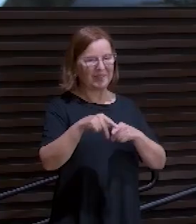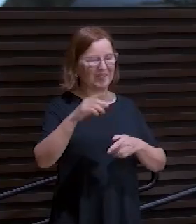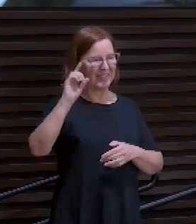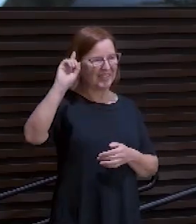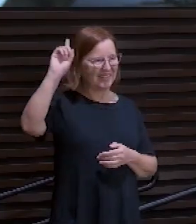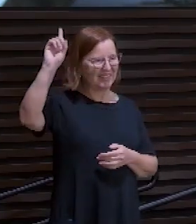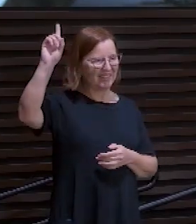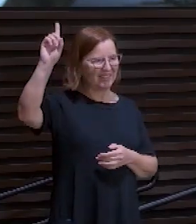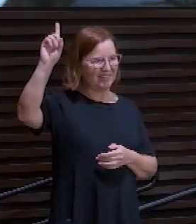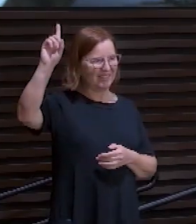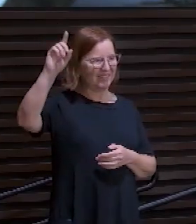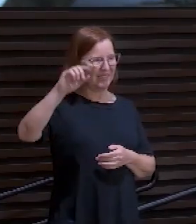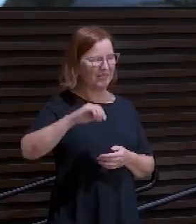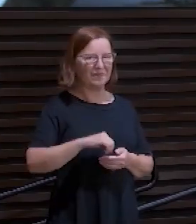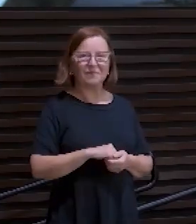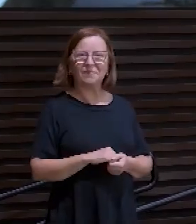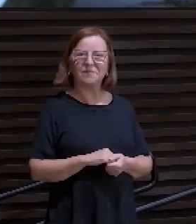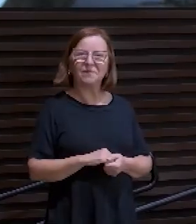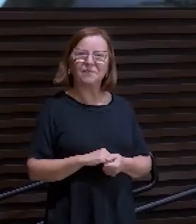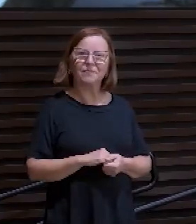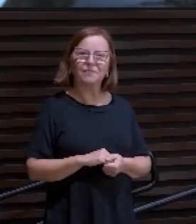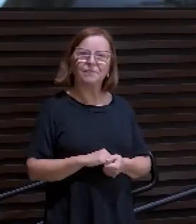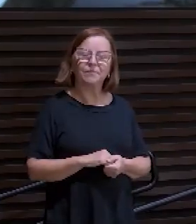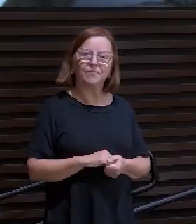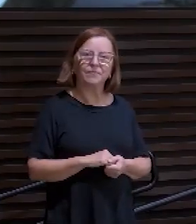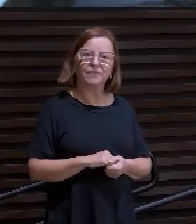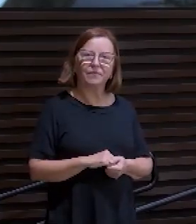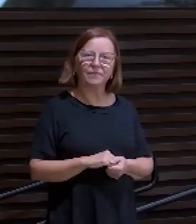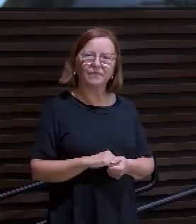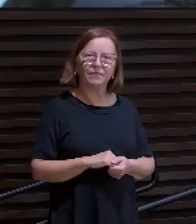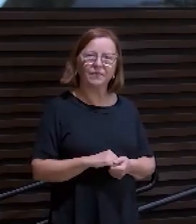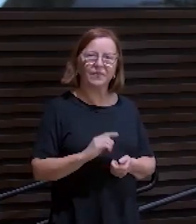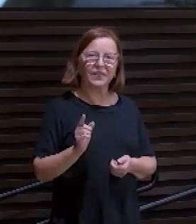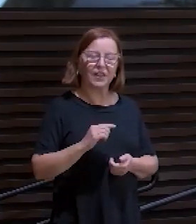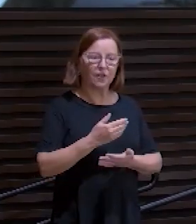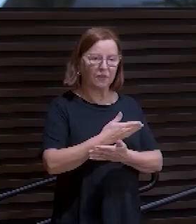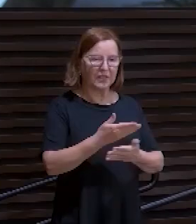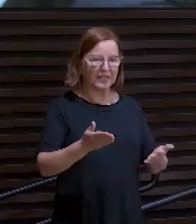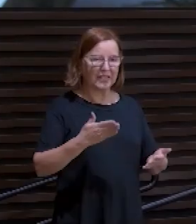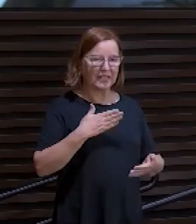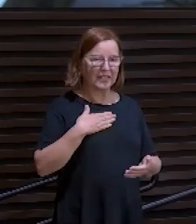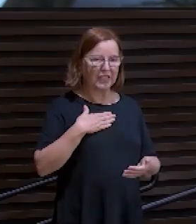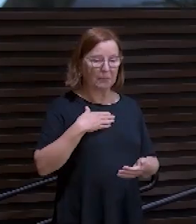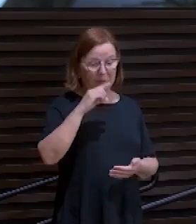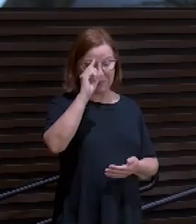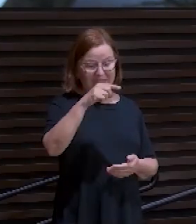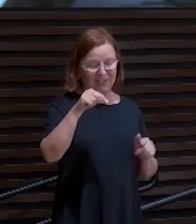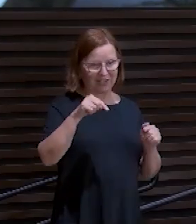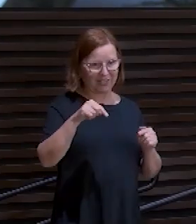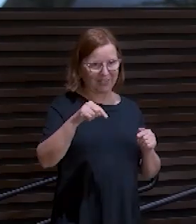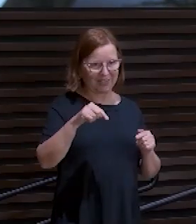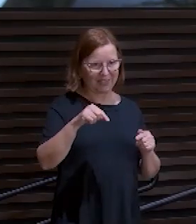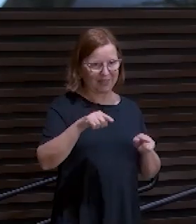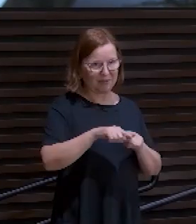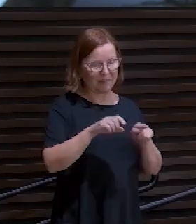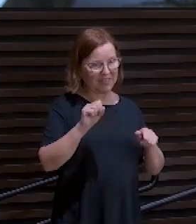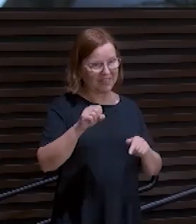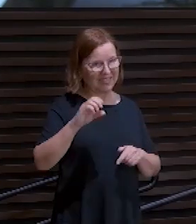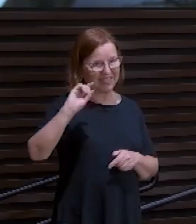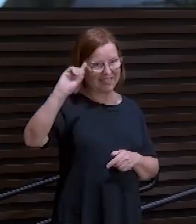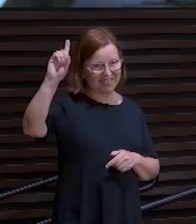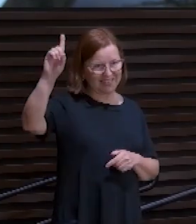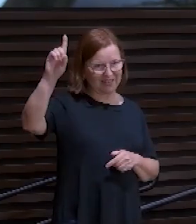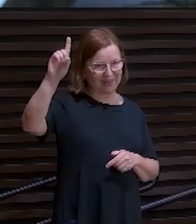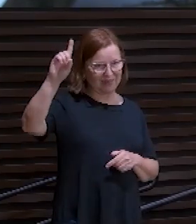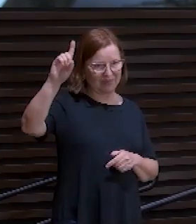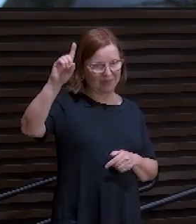E ele continua, verso 8. Assim não fostes vós que me enviastes para cá, e sim Deus, que me pôs por pai